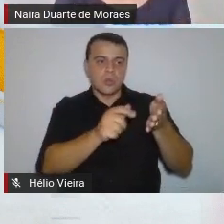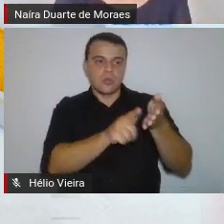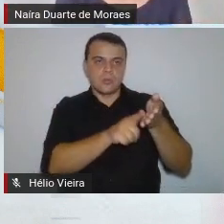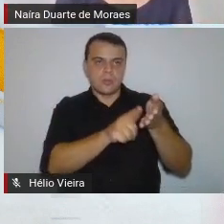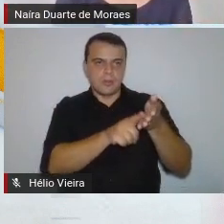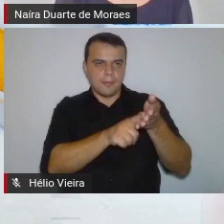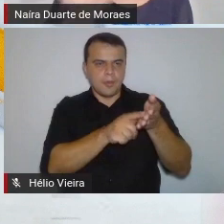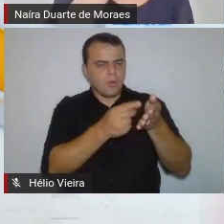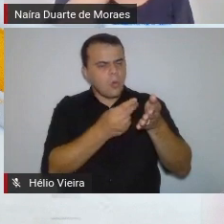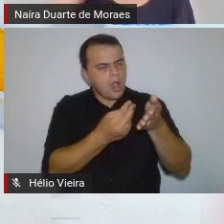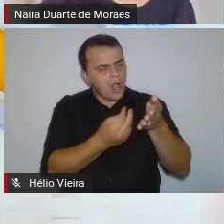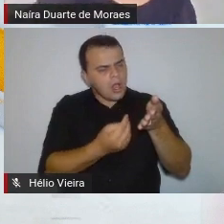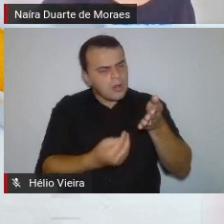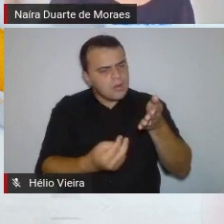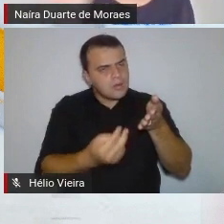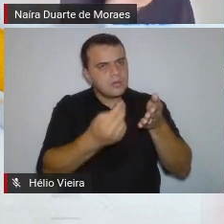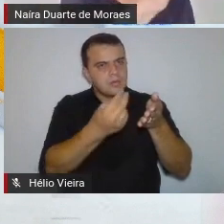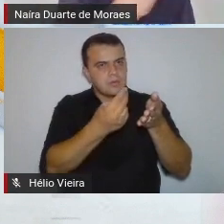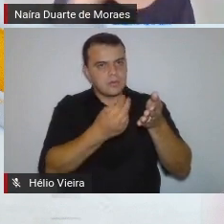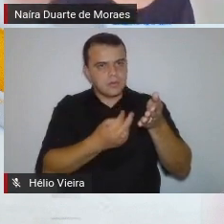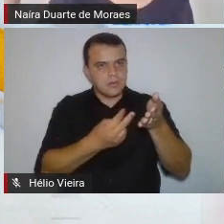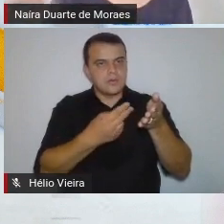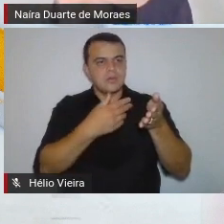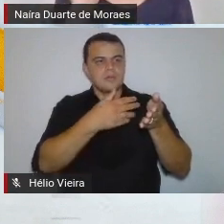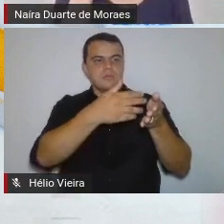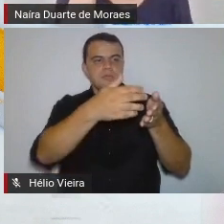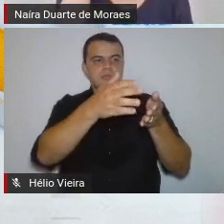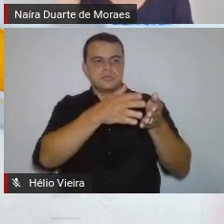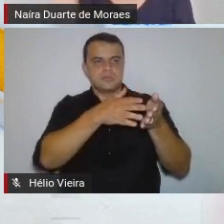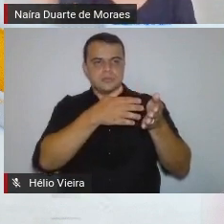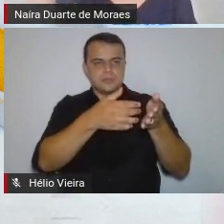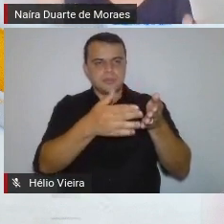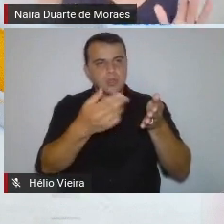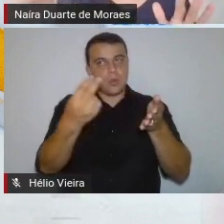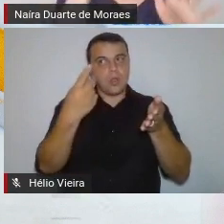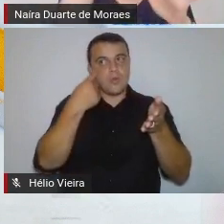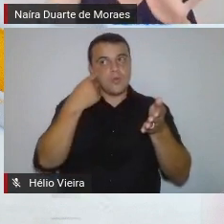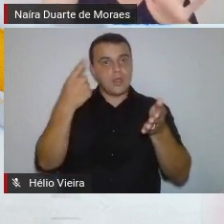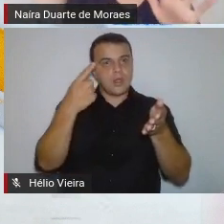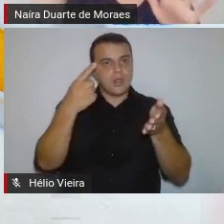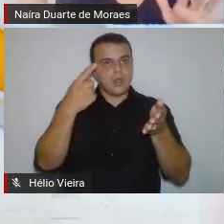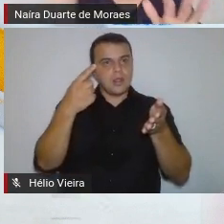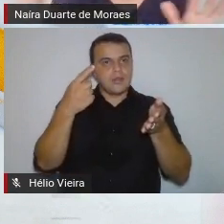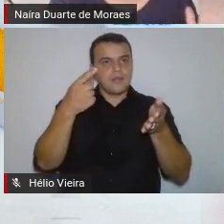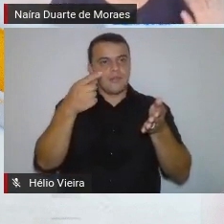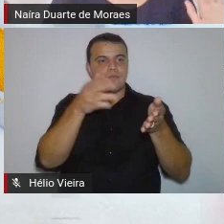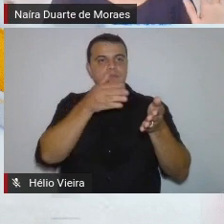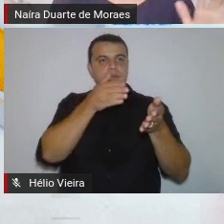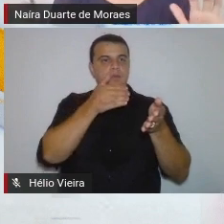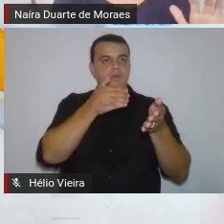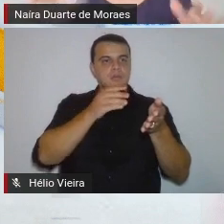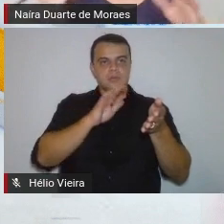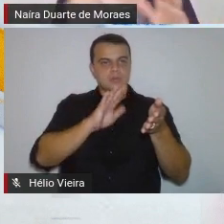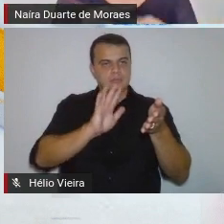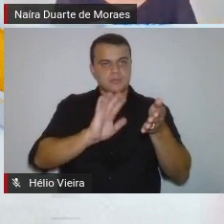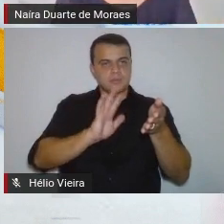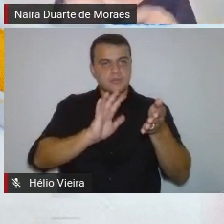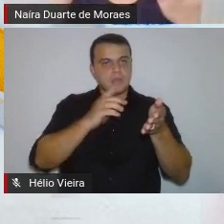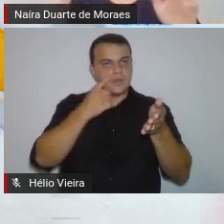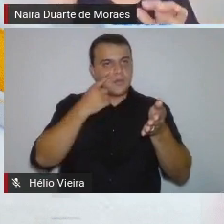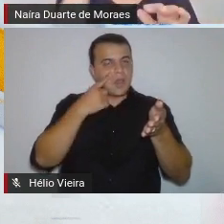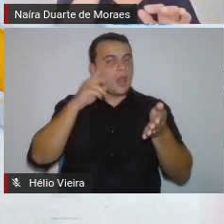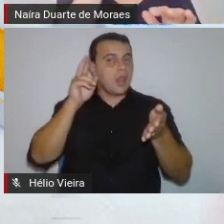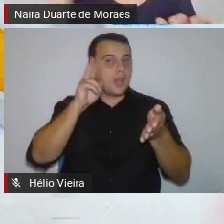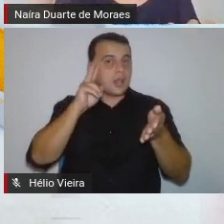bem uniforme. Sempre, gente, comecem de um lado para o outro. Não voltem, tá? Não voltem lá e sujeirem demais o papel, não.